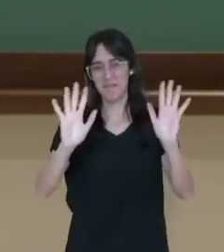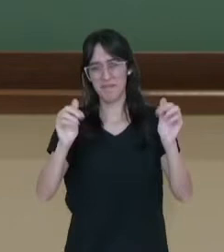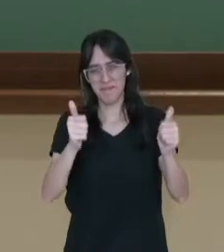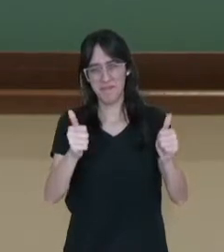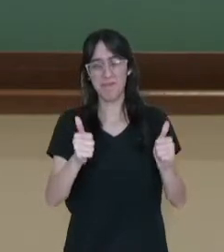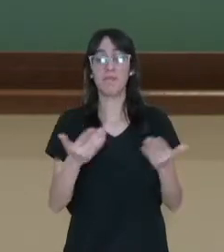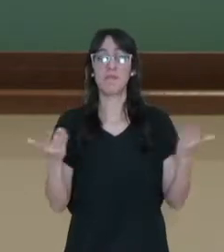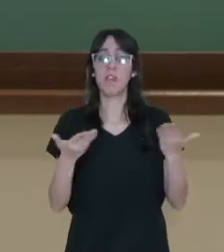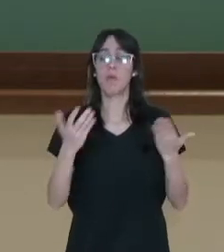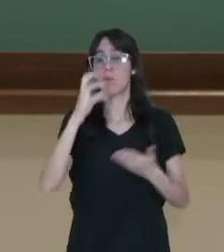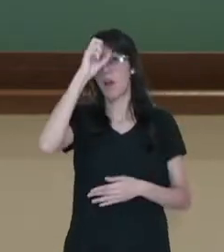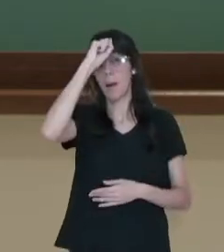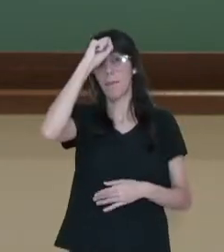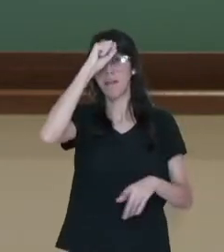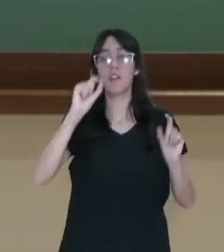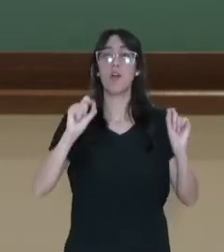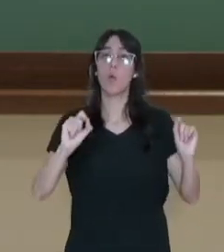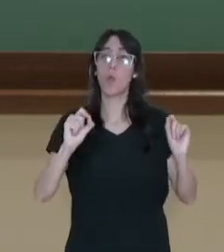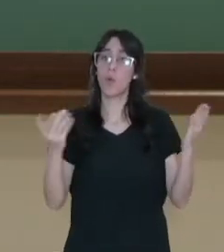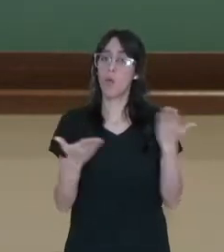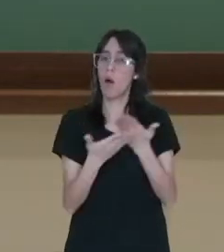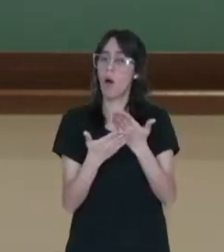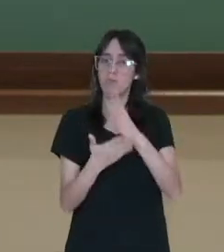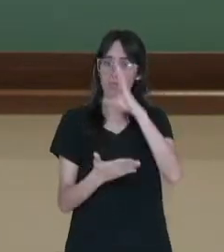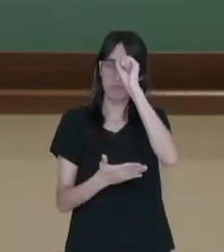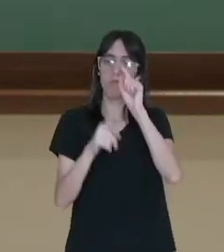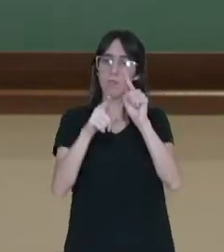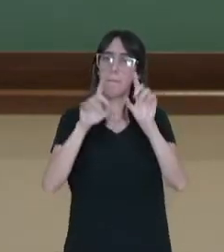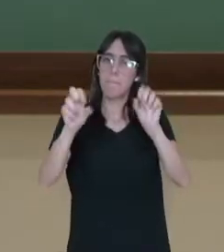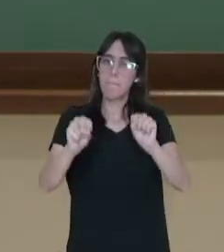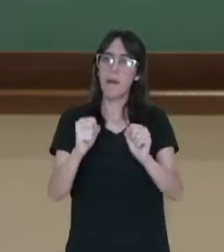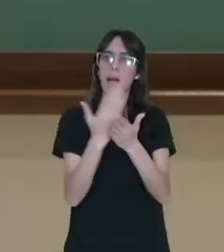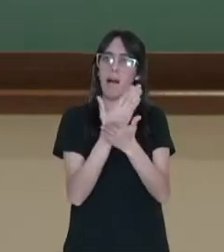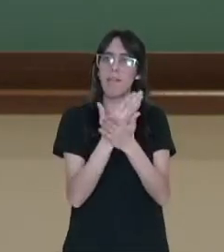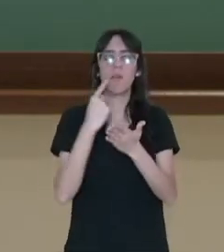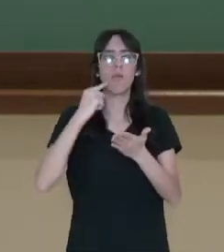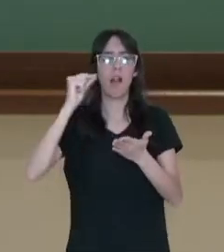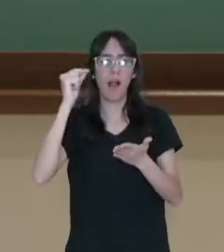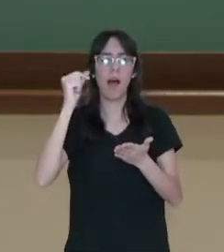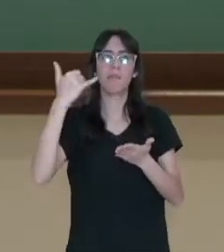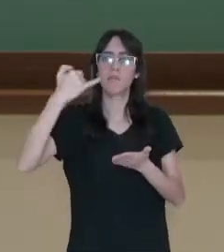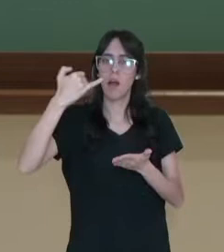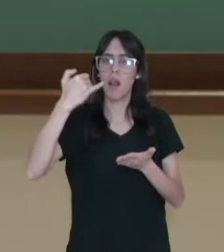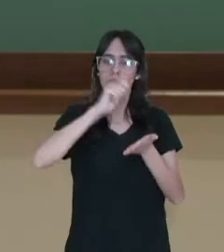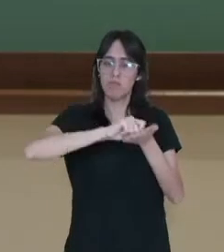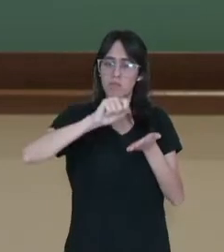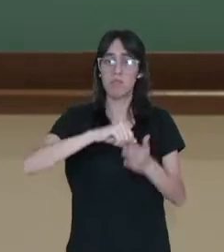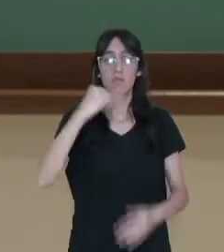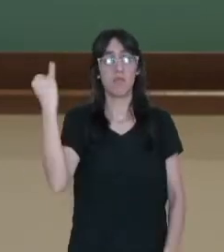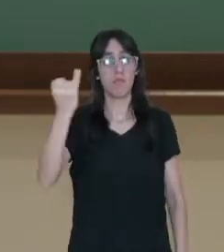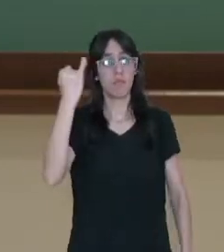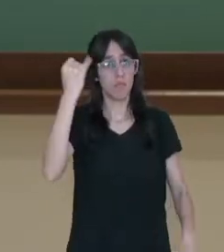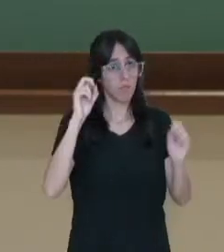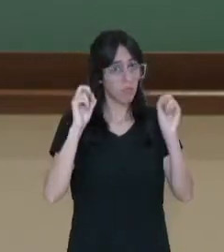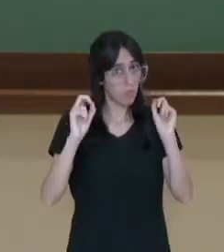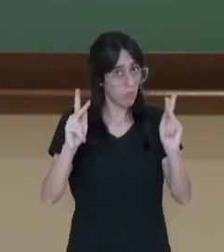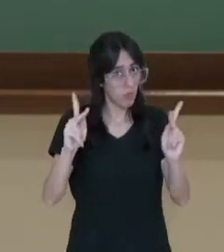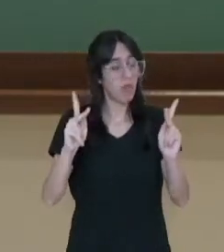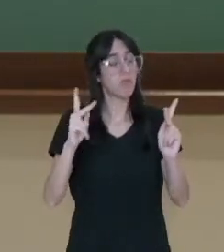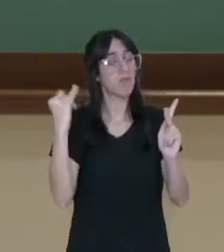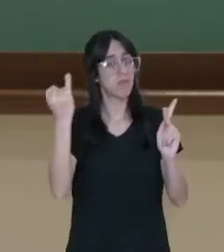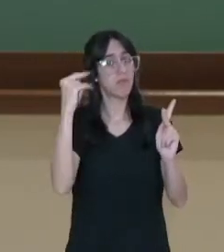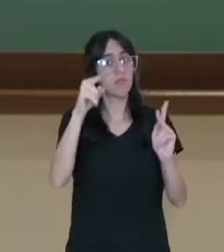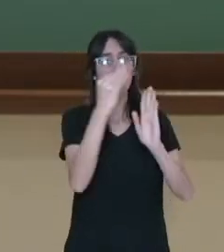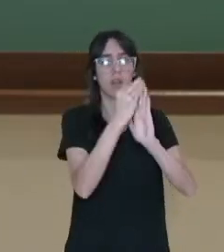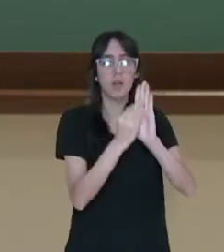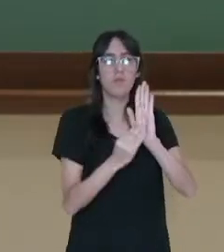vamos aprender muito nessa aula junto com o seu lápis, caderno, caneta. Sim! Tenha-os para que você possa anotar